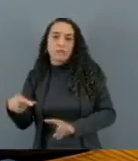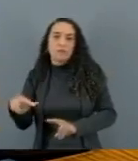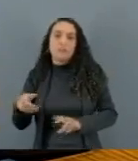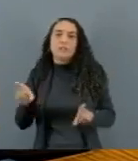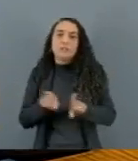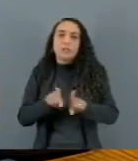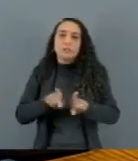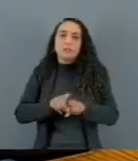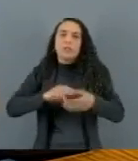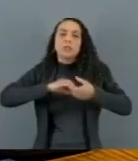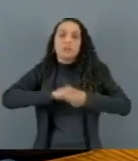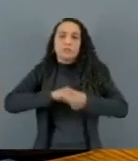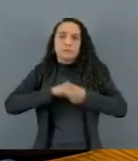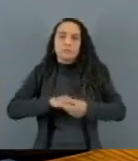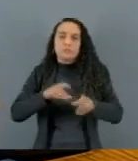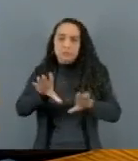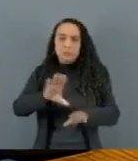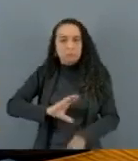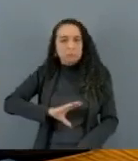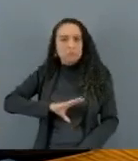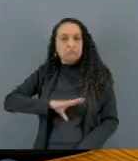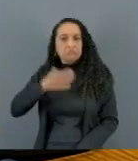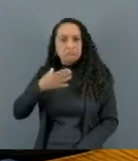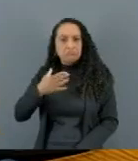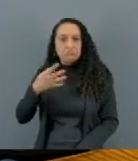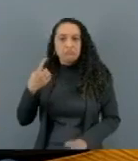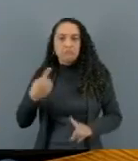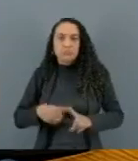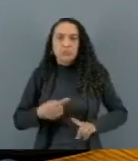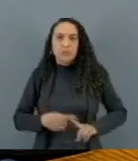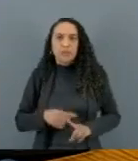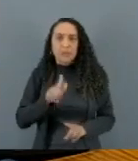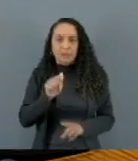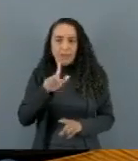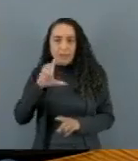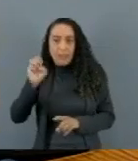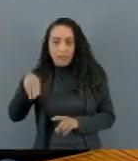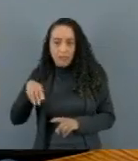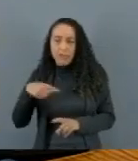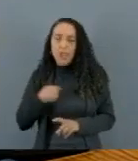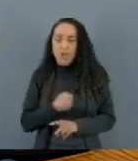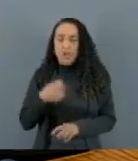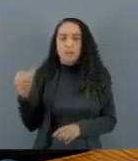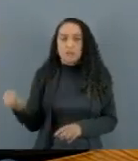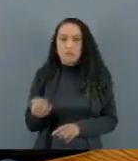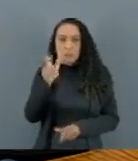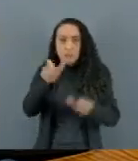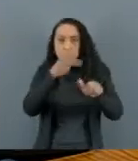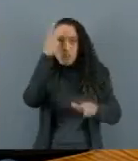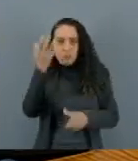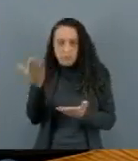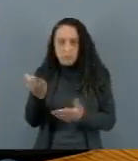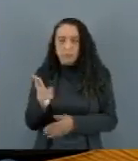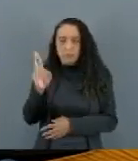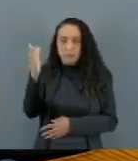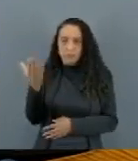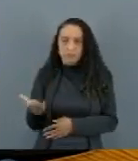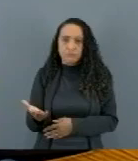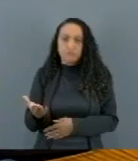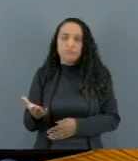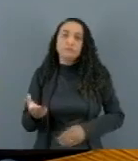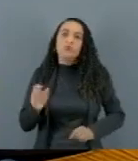aqui a sua coragem, Glenn, porque para nós é muito importante que pessoas como o senhor,